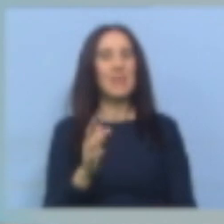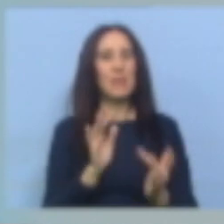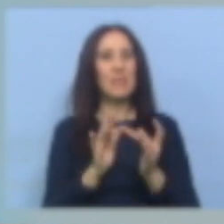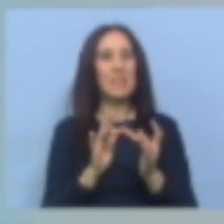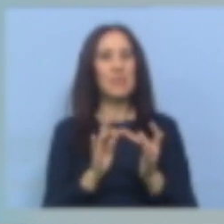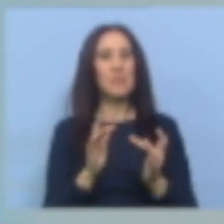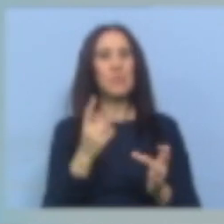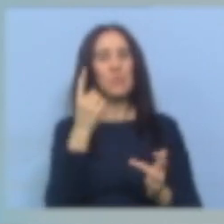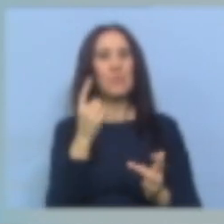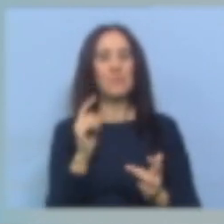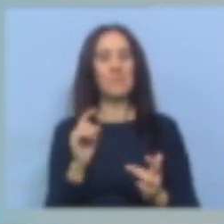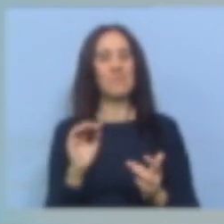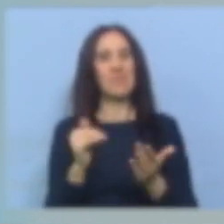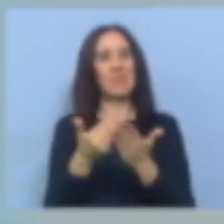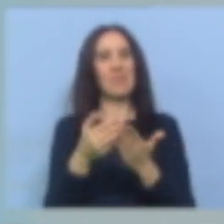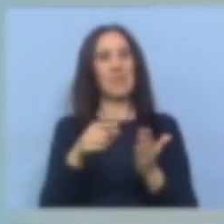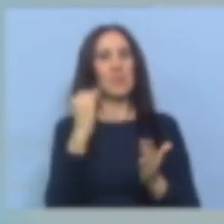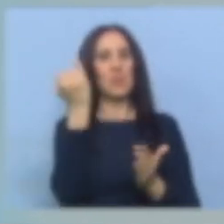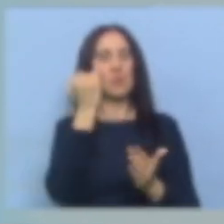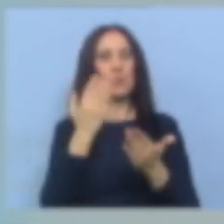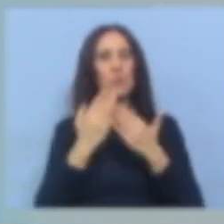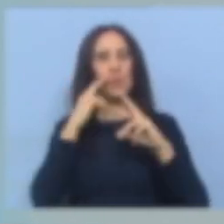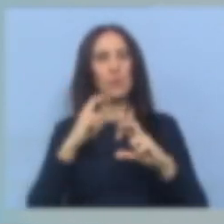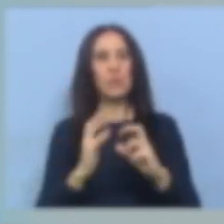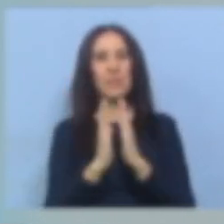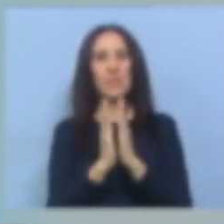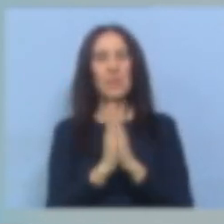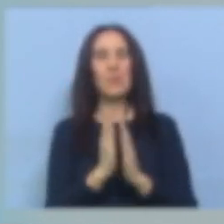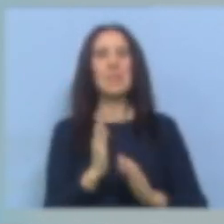digamos, um dos frutos deste Instituto de Estudos da Religião.